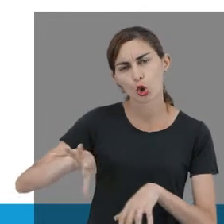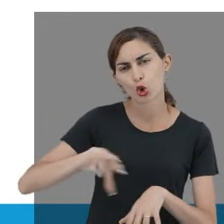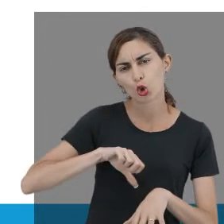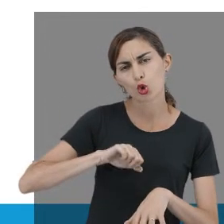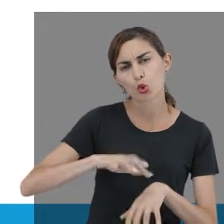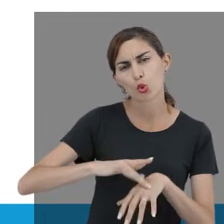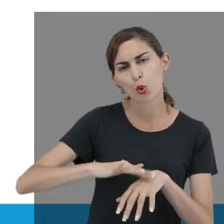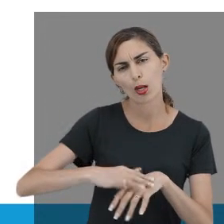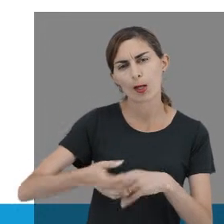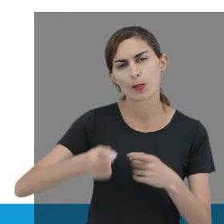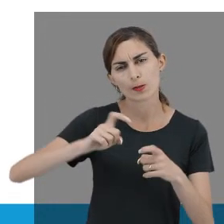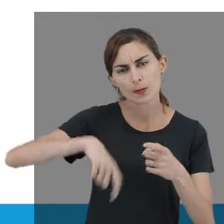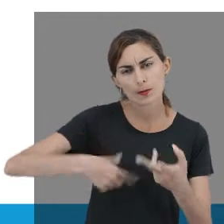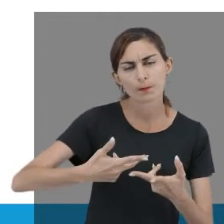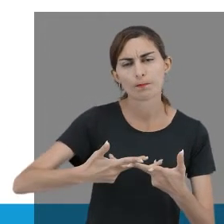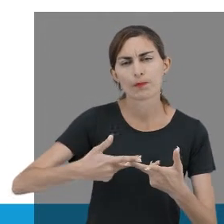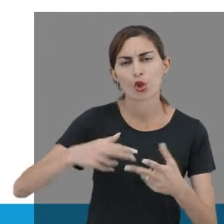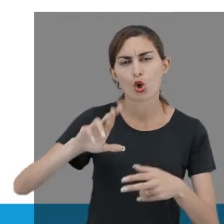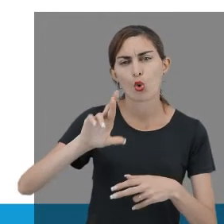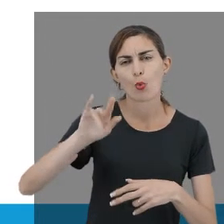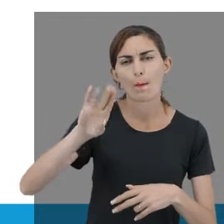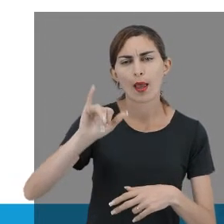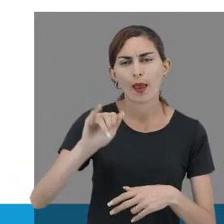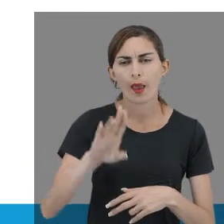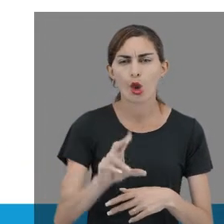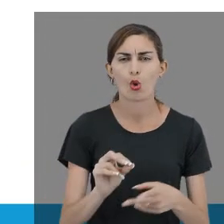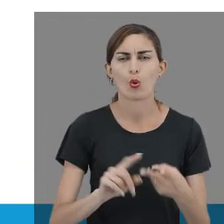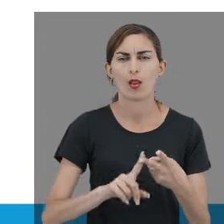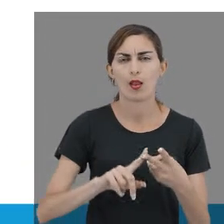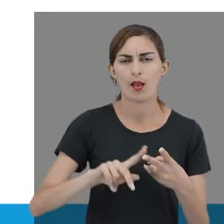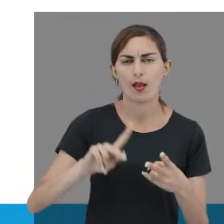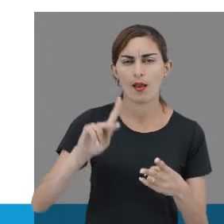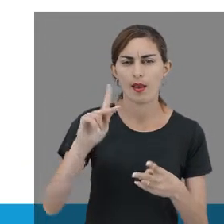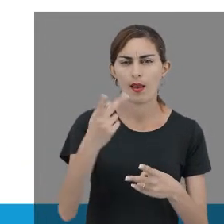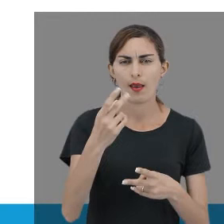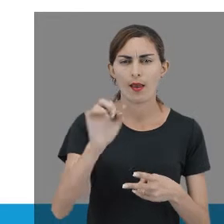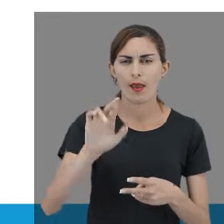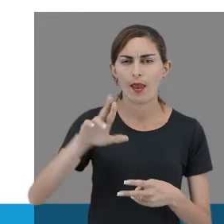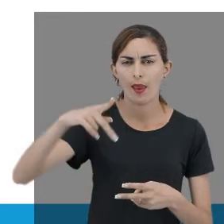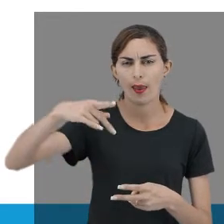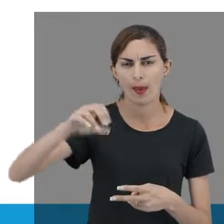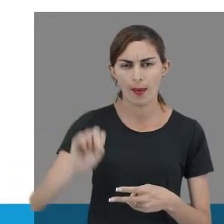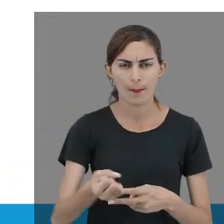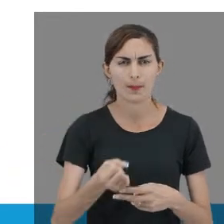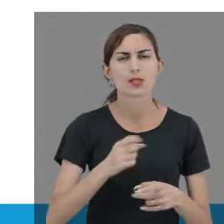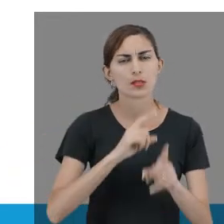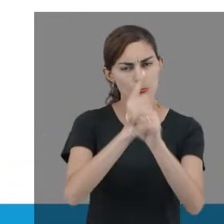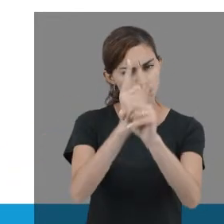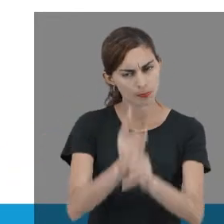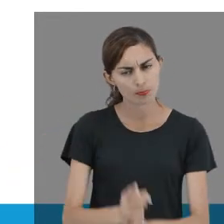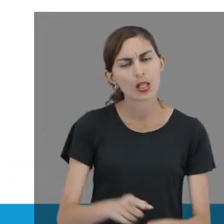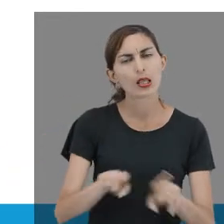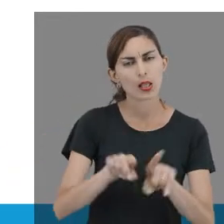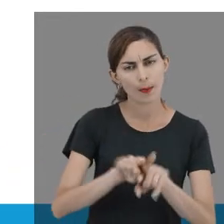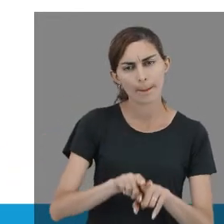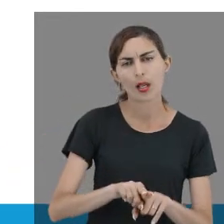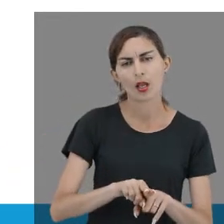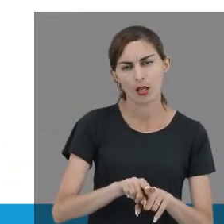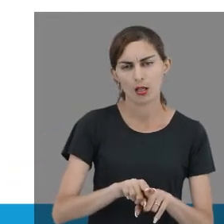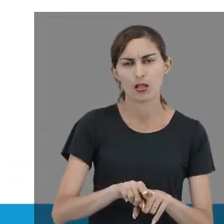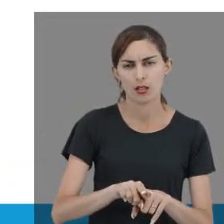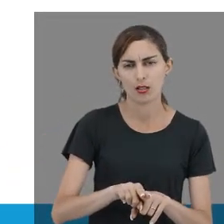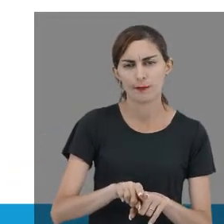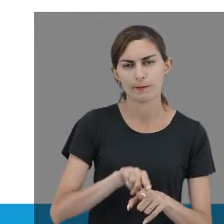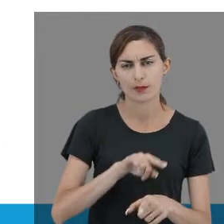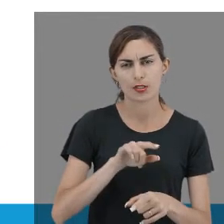diagnóstico diferencial de sífilis, toxoplasmose, rubéola, citomegalovírus, herpes, e esses